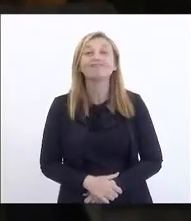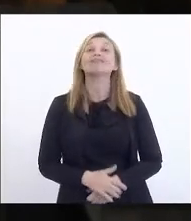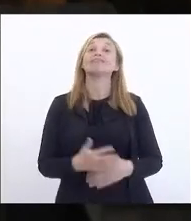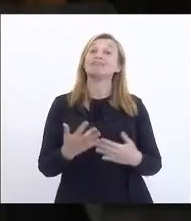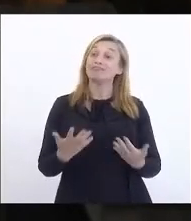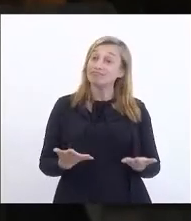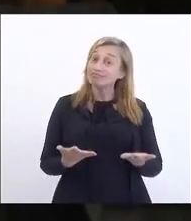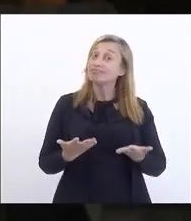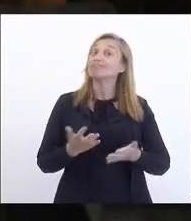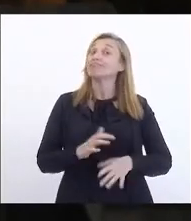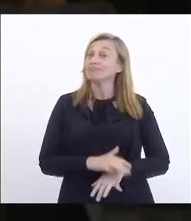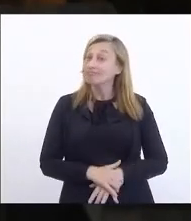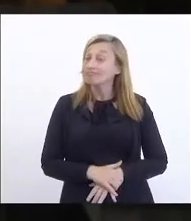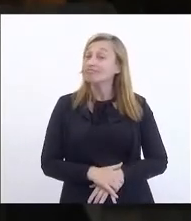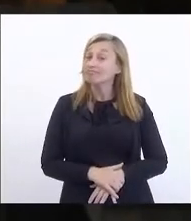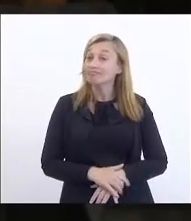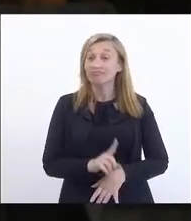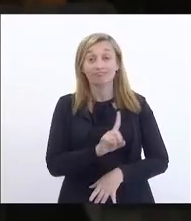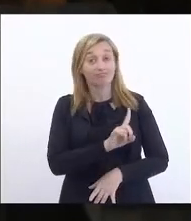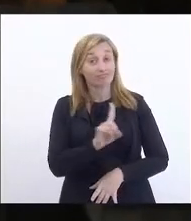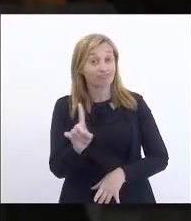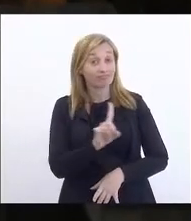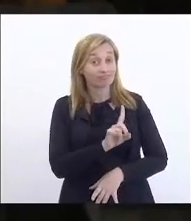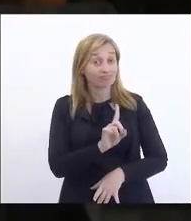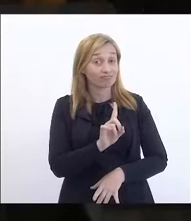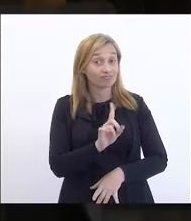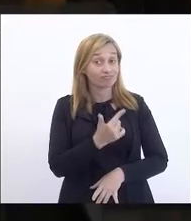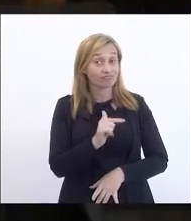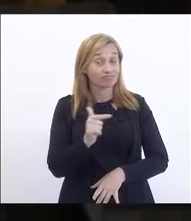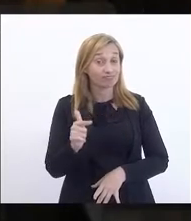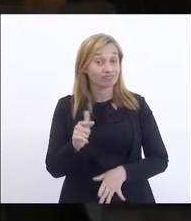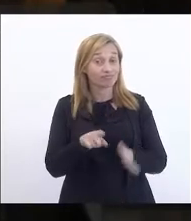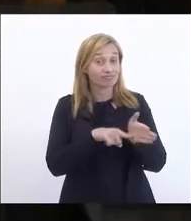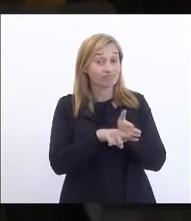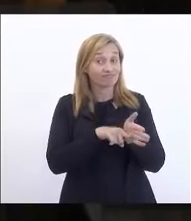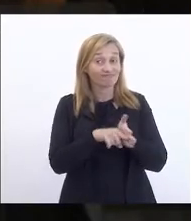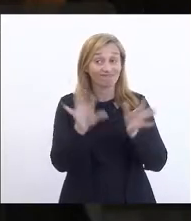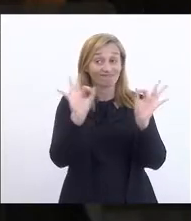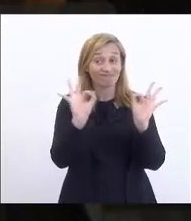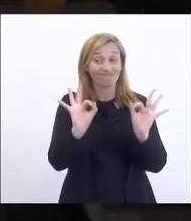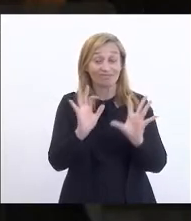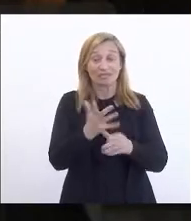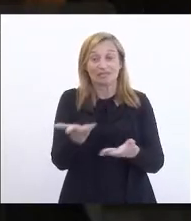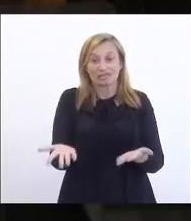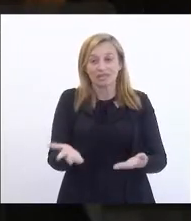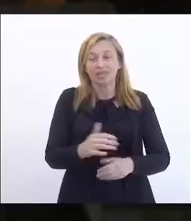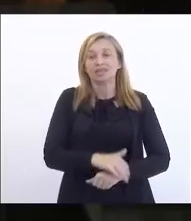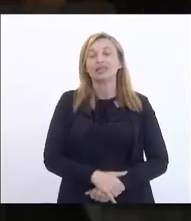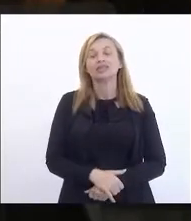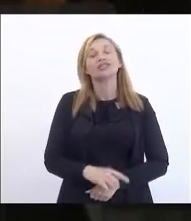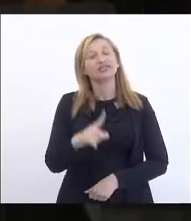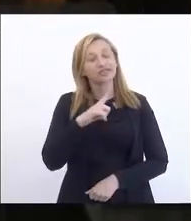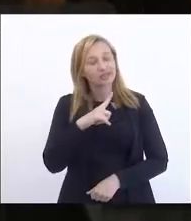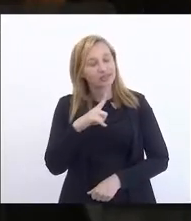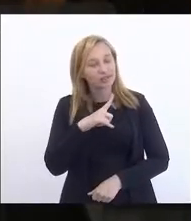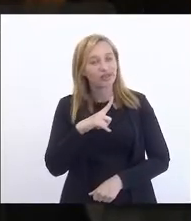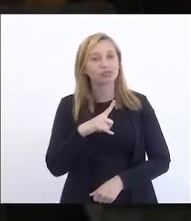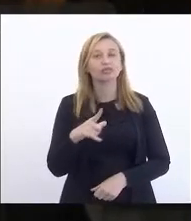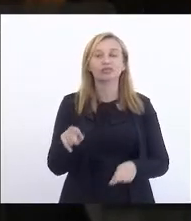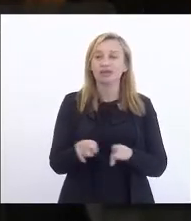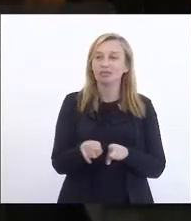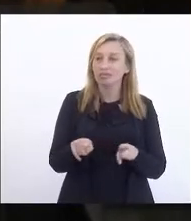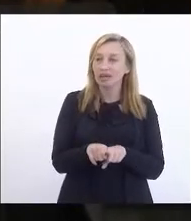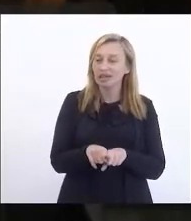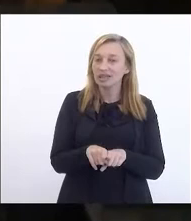via de consequência, não existia fiscalização. Tivemos a participação,